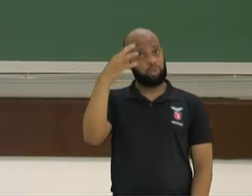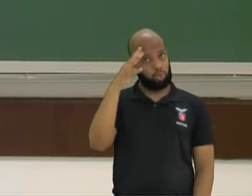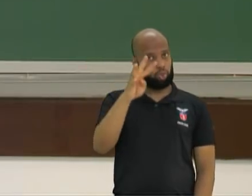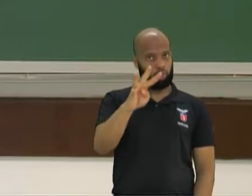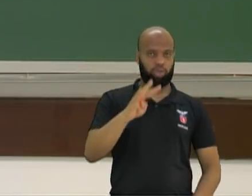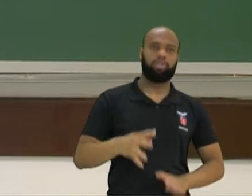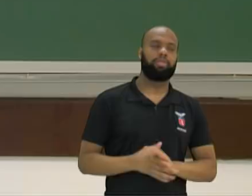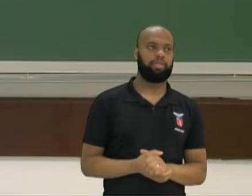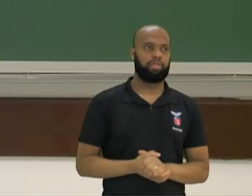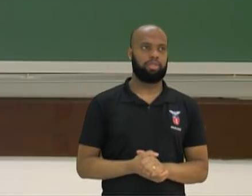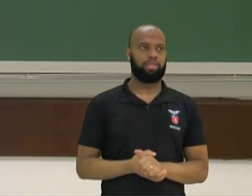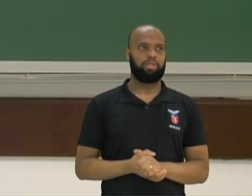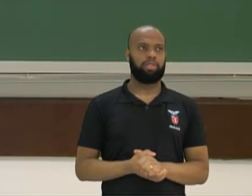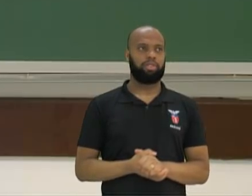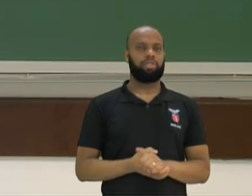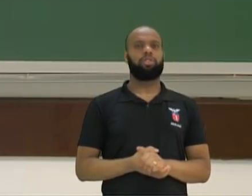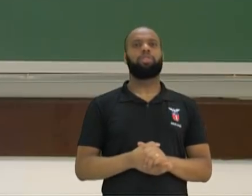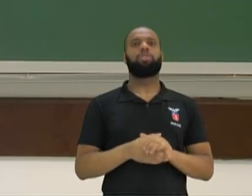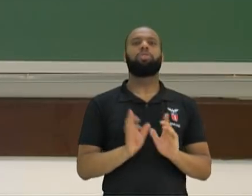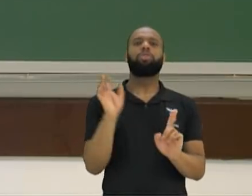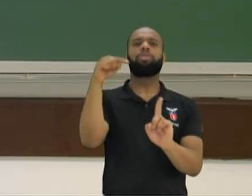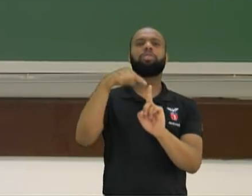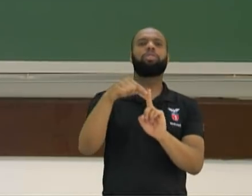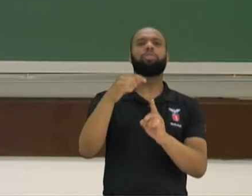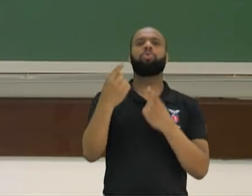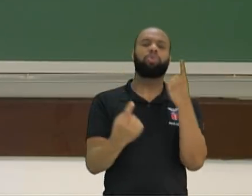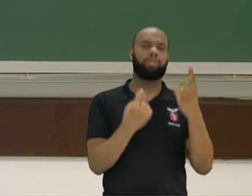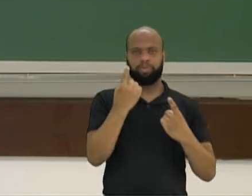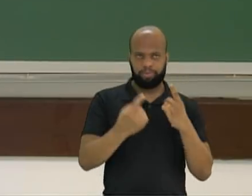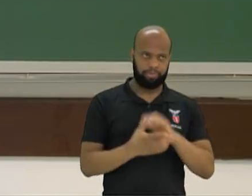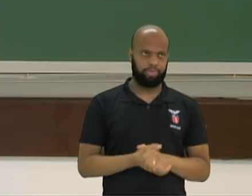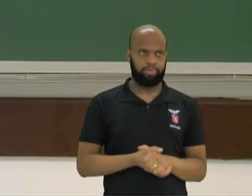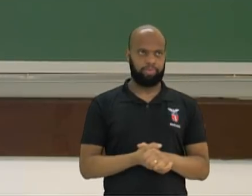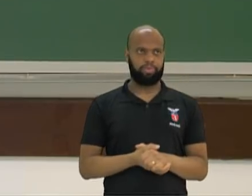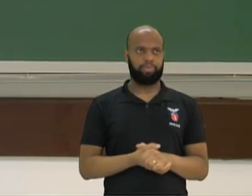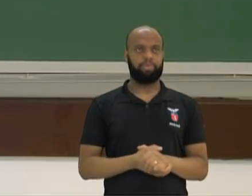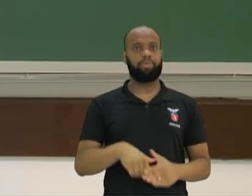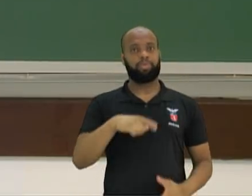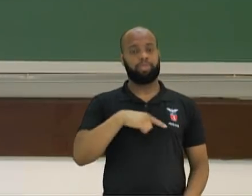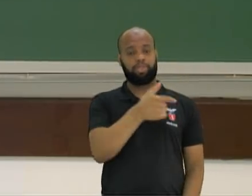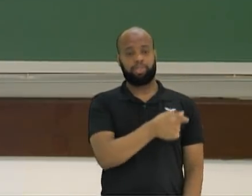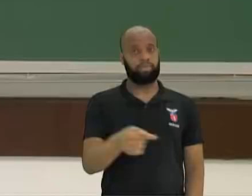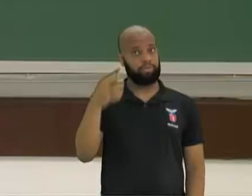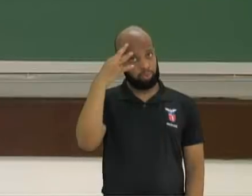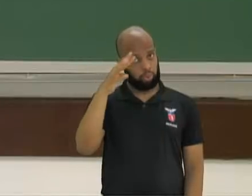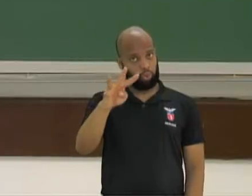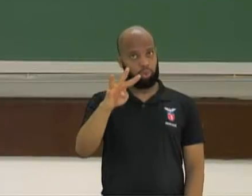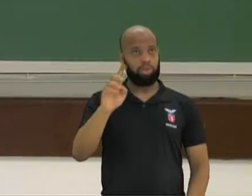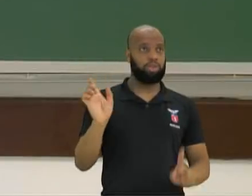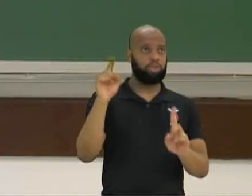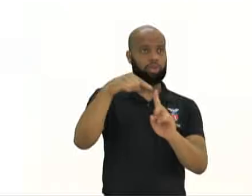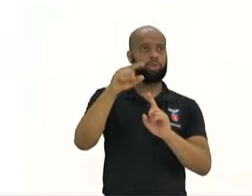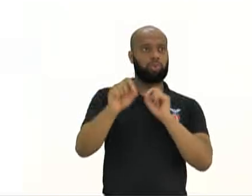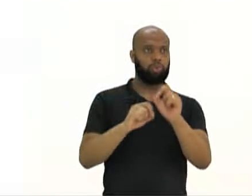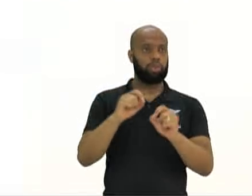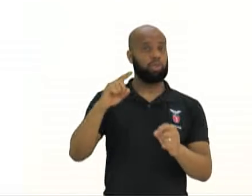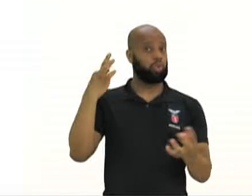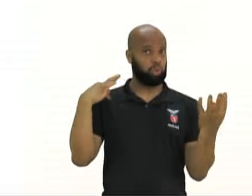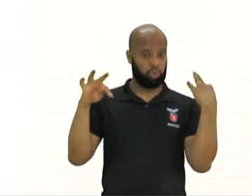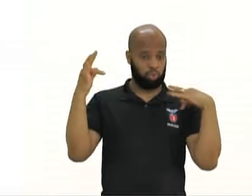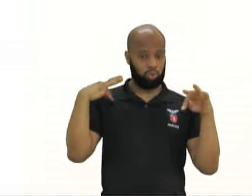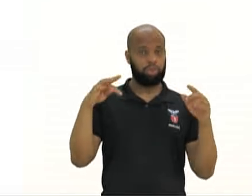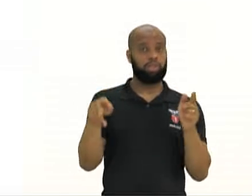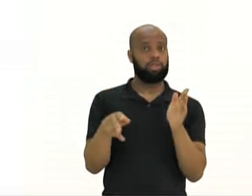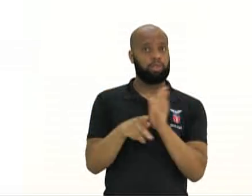dias. Né? Qual era o objetivo com esta semana de 4 dias? O turismo na